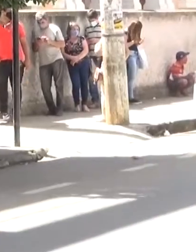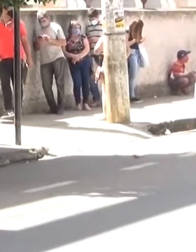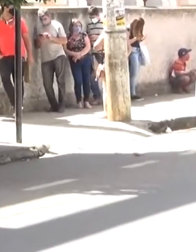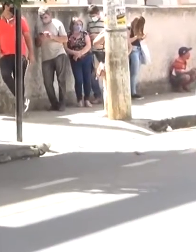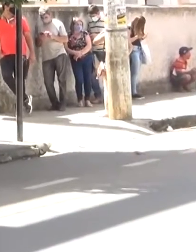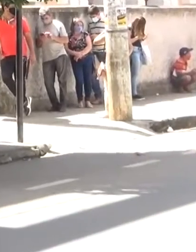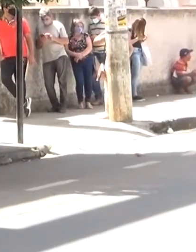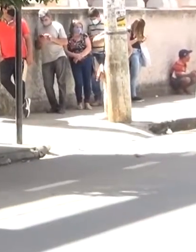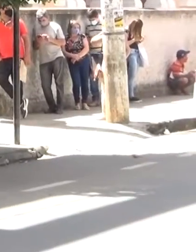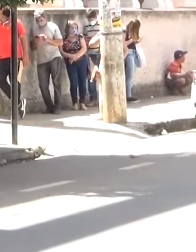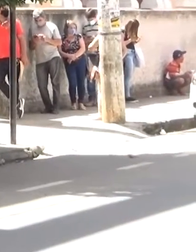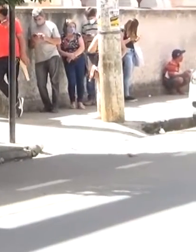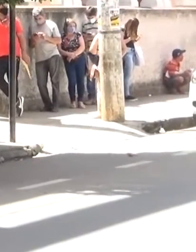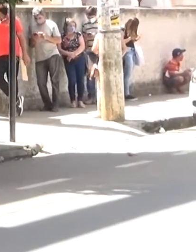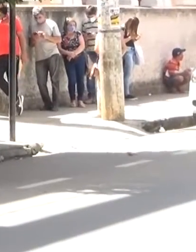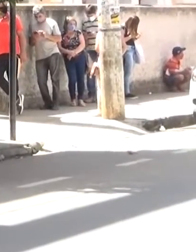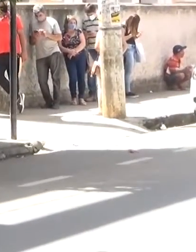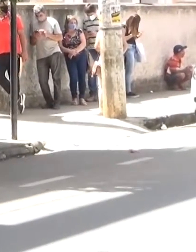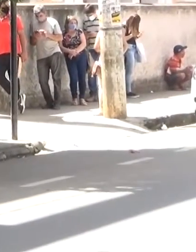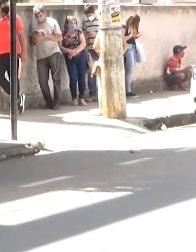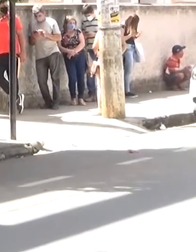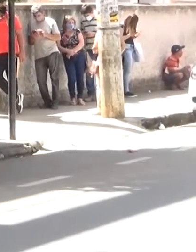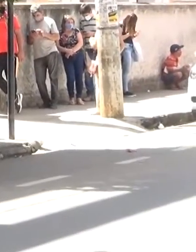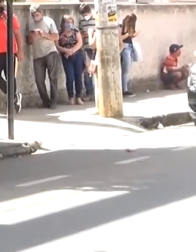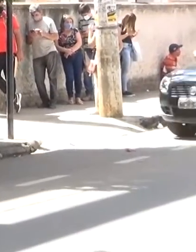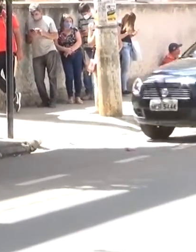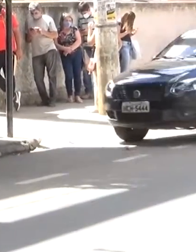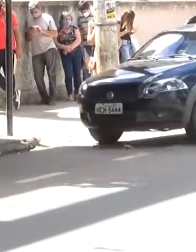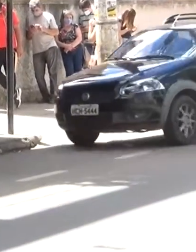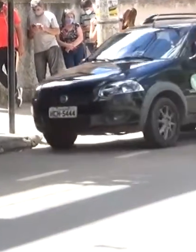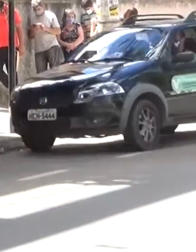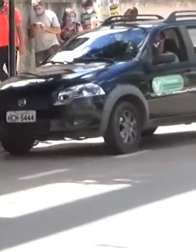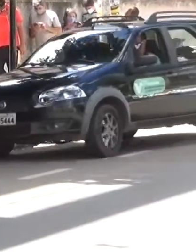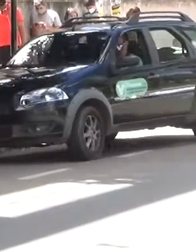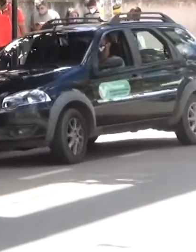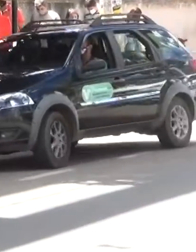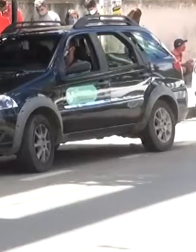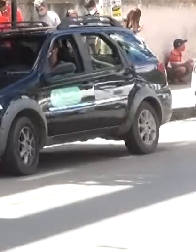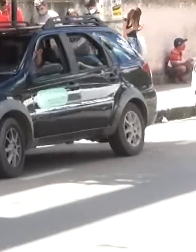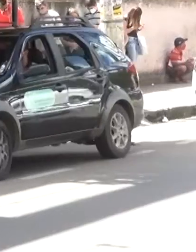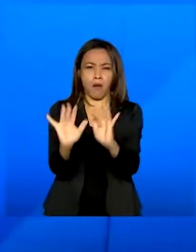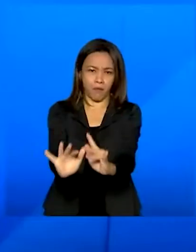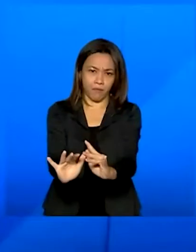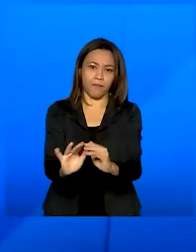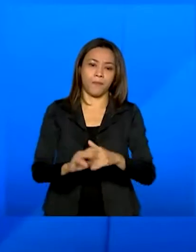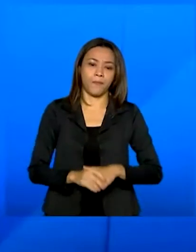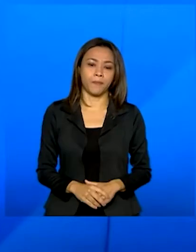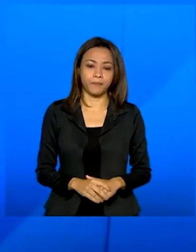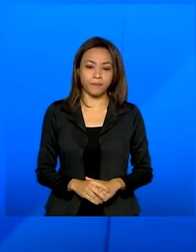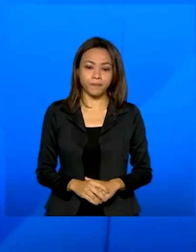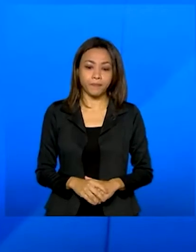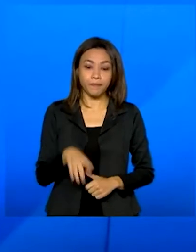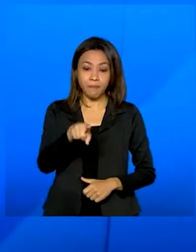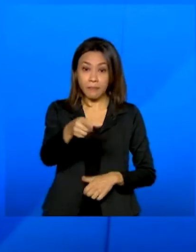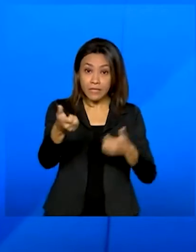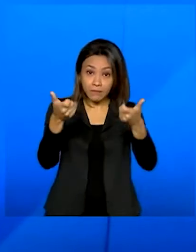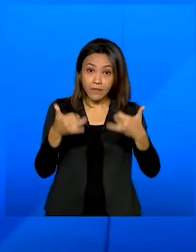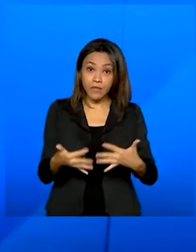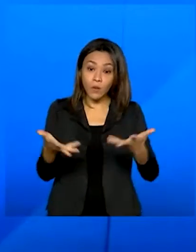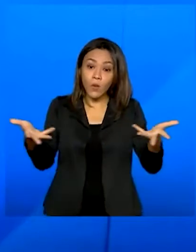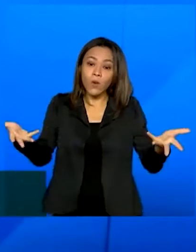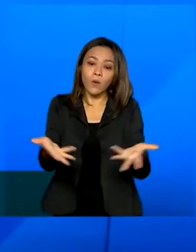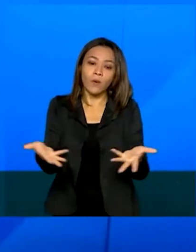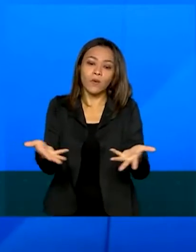tô pensando numa maneira de os beneficiários evitarem a propagação do novo coronavírus a sugestão do presidente